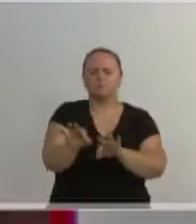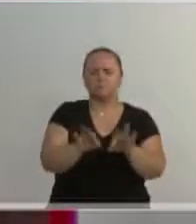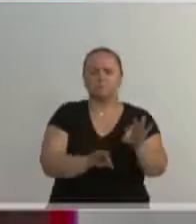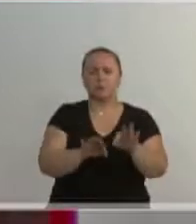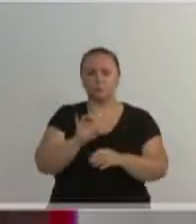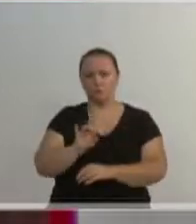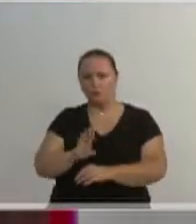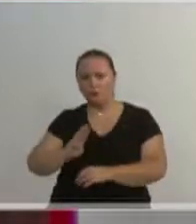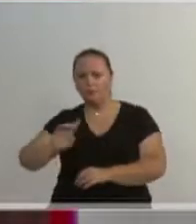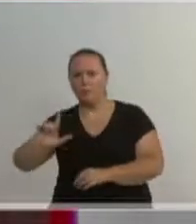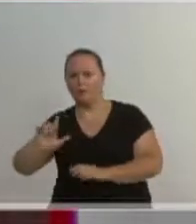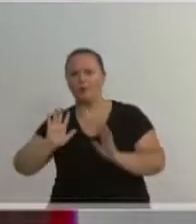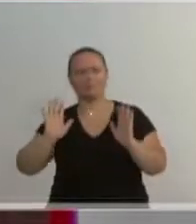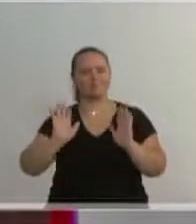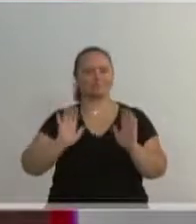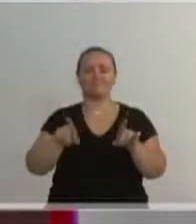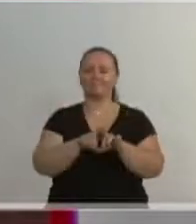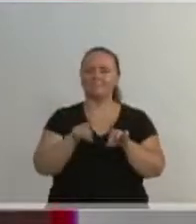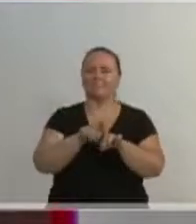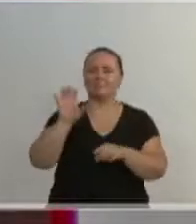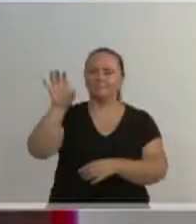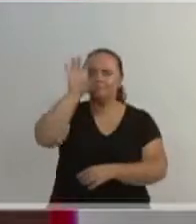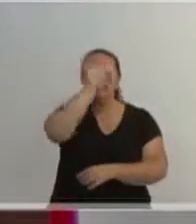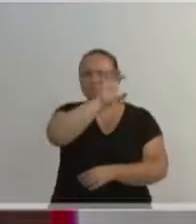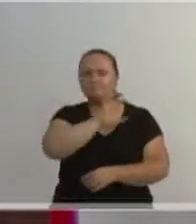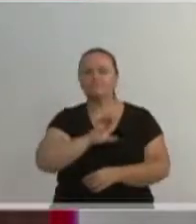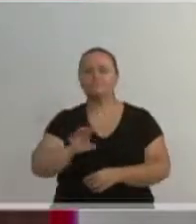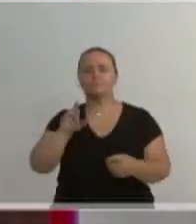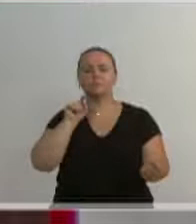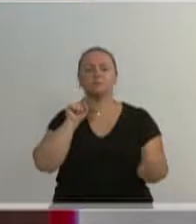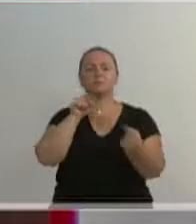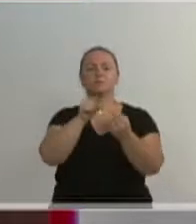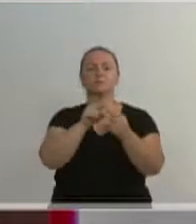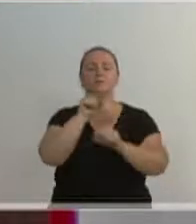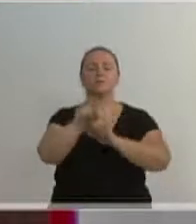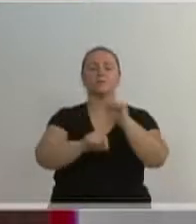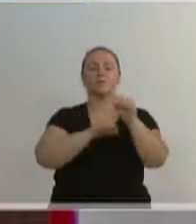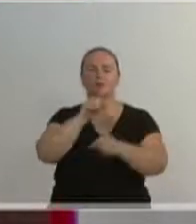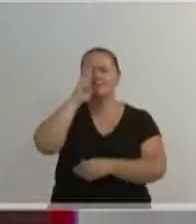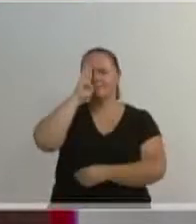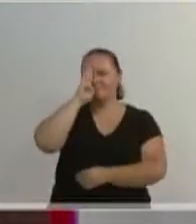blumenau o objetivo inclusive e principalmente